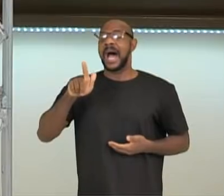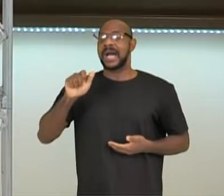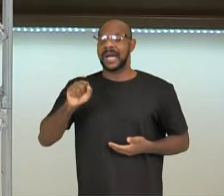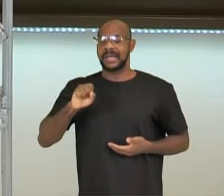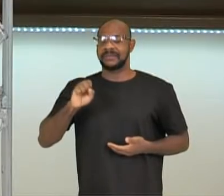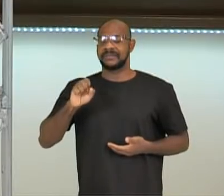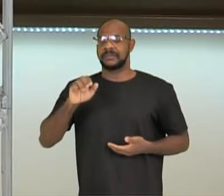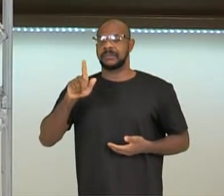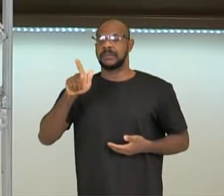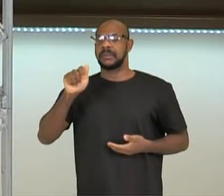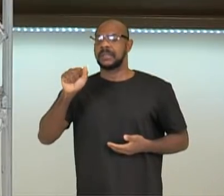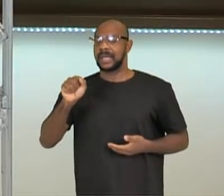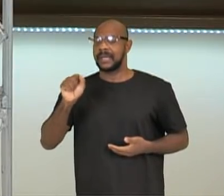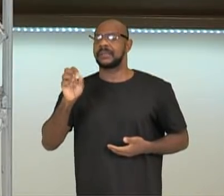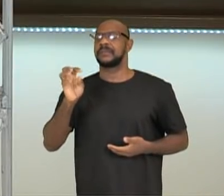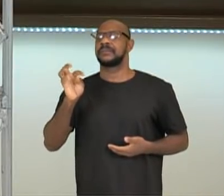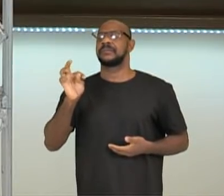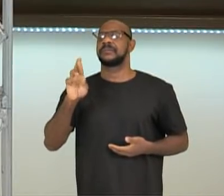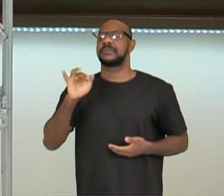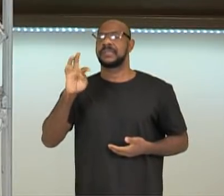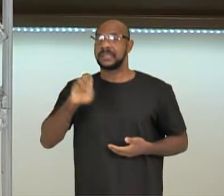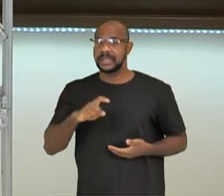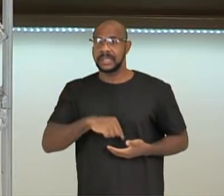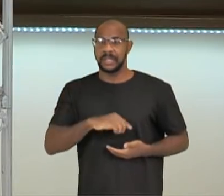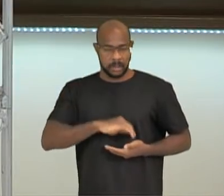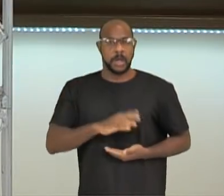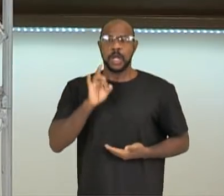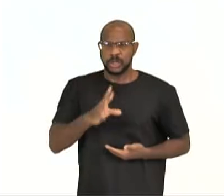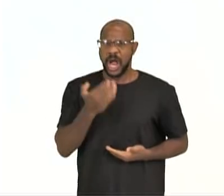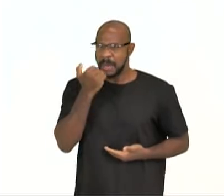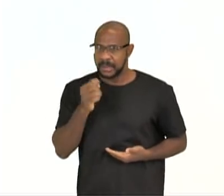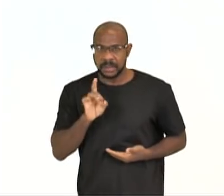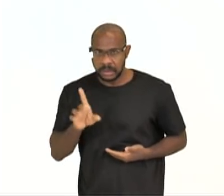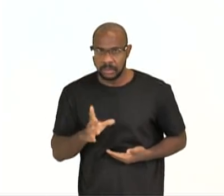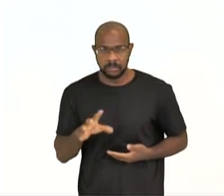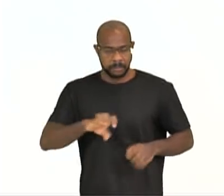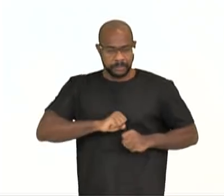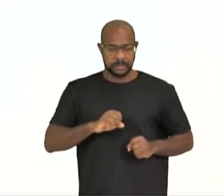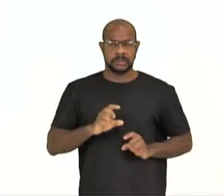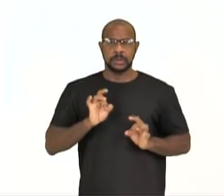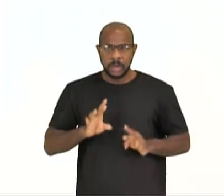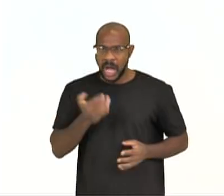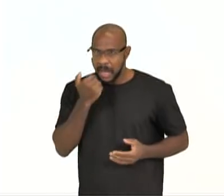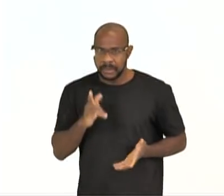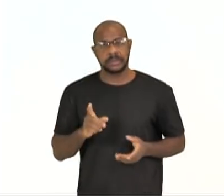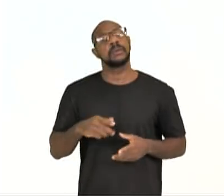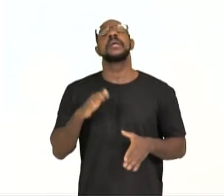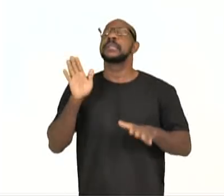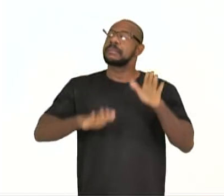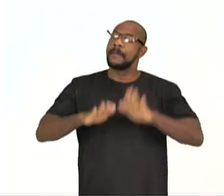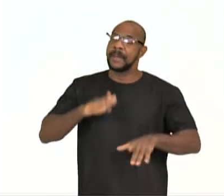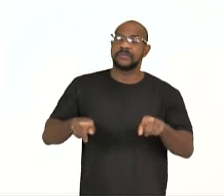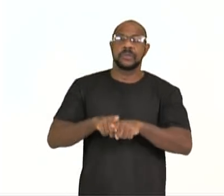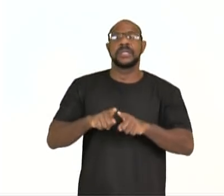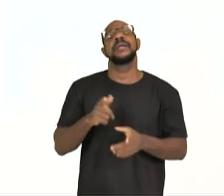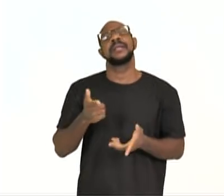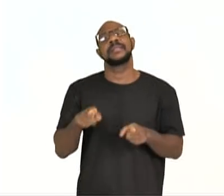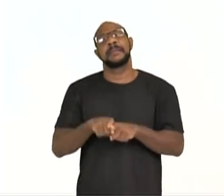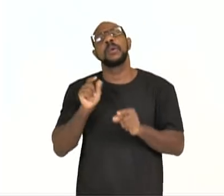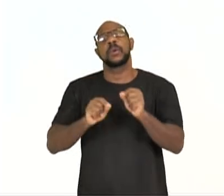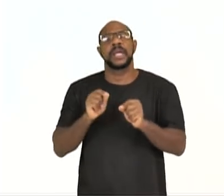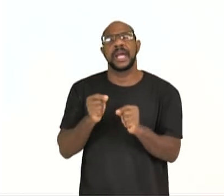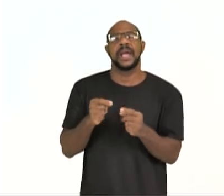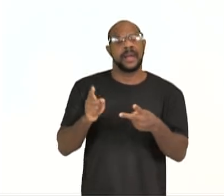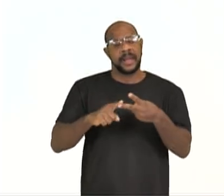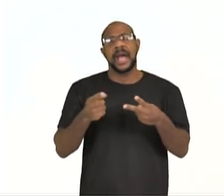pela questão alimentar. Outras possíveis causas são o uso abusivo de medicamentos. Então, aquela pessoa